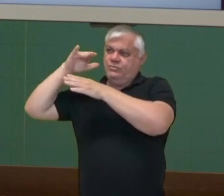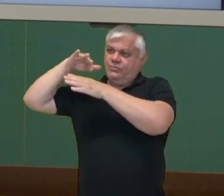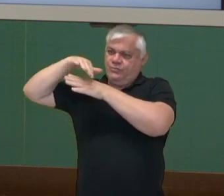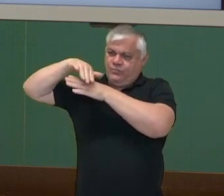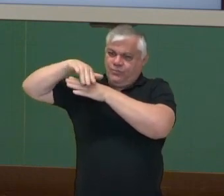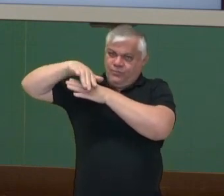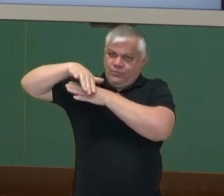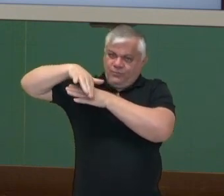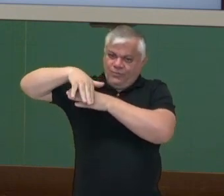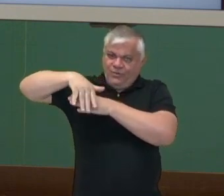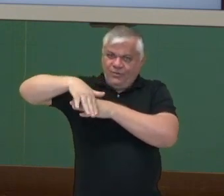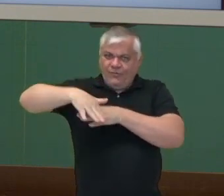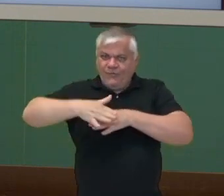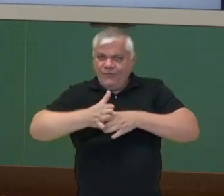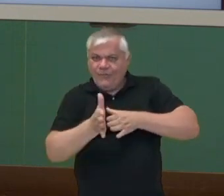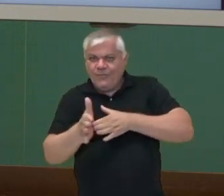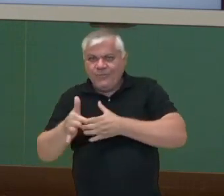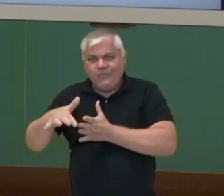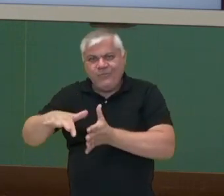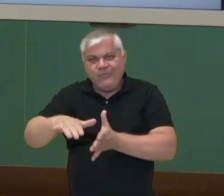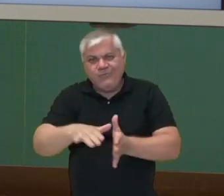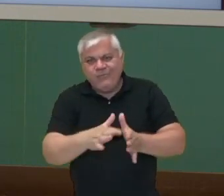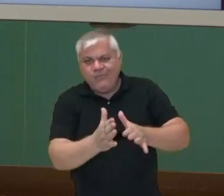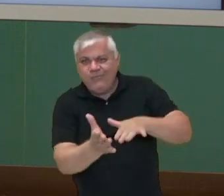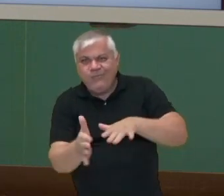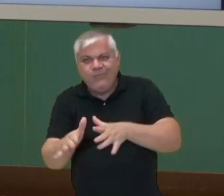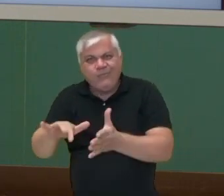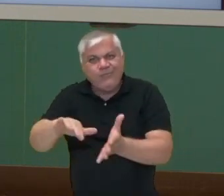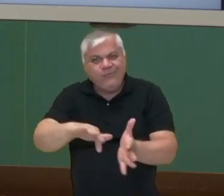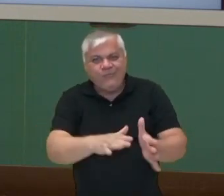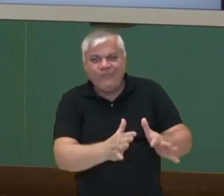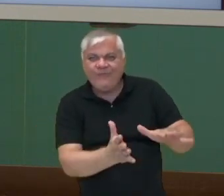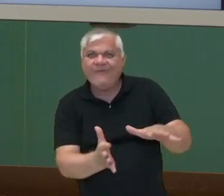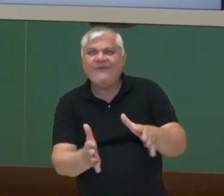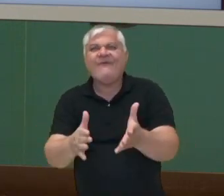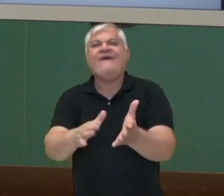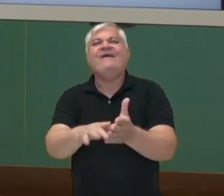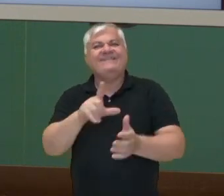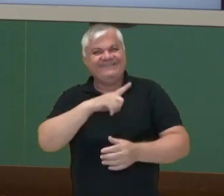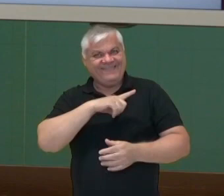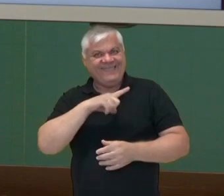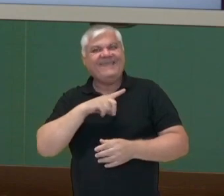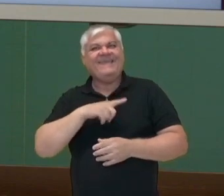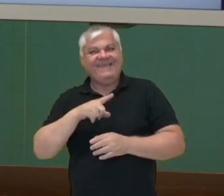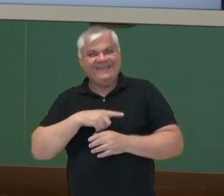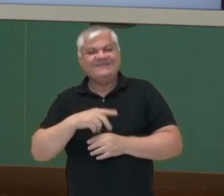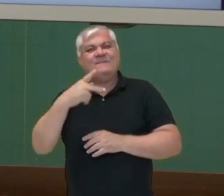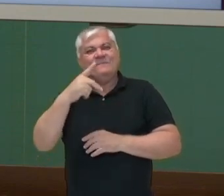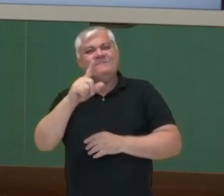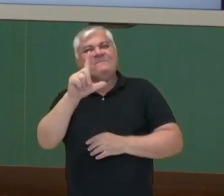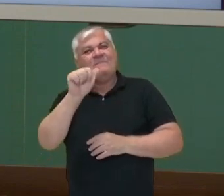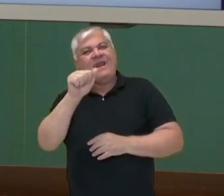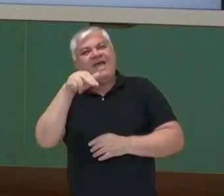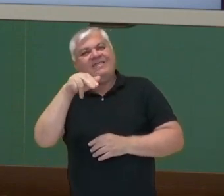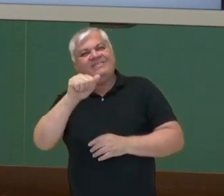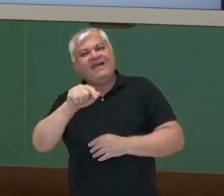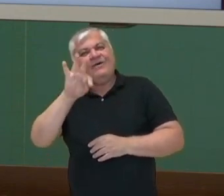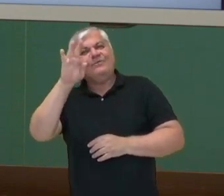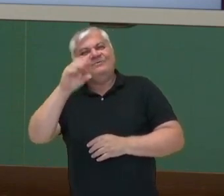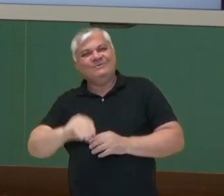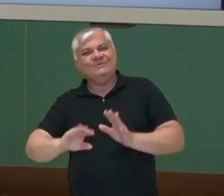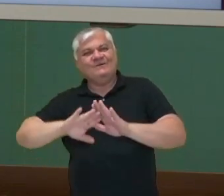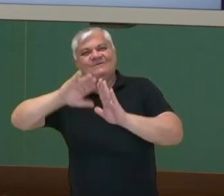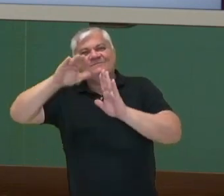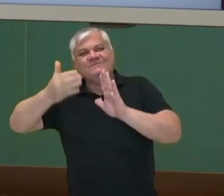vão correr, né? E aí nós vamos ter muitos rios ali de planalto, que a gente chama por causa da forma do relevo da região sudeste,